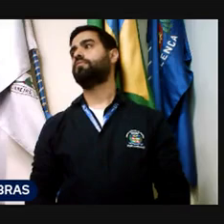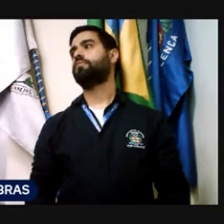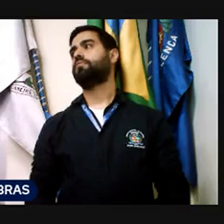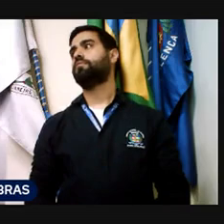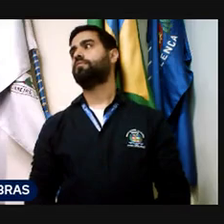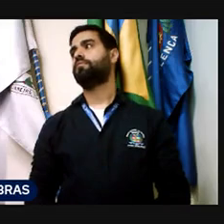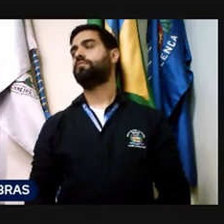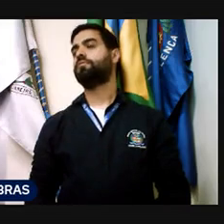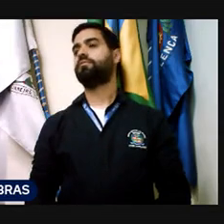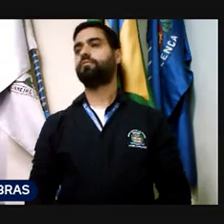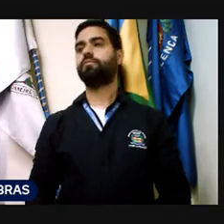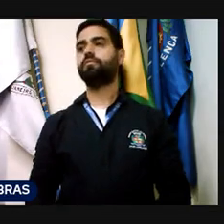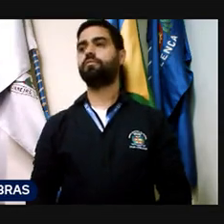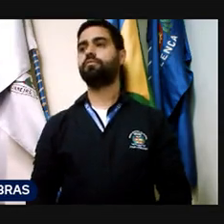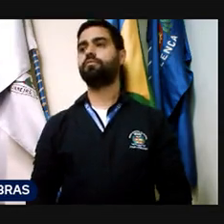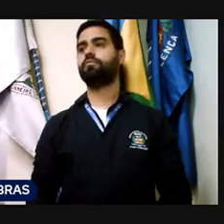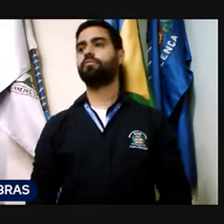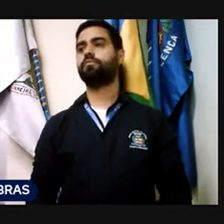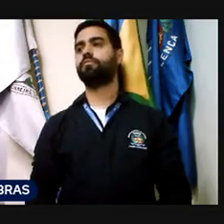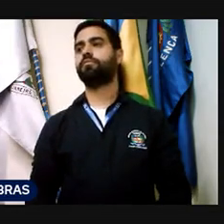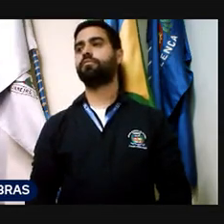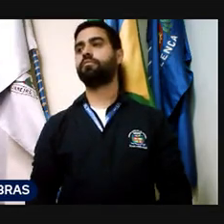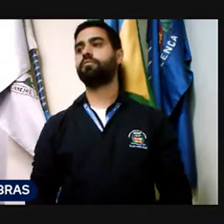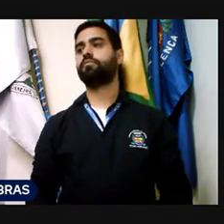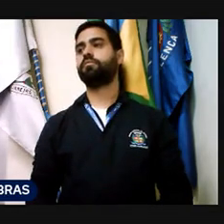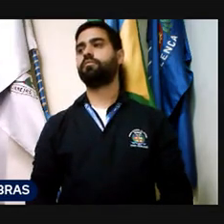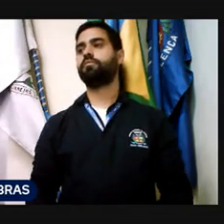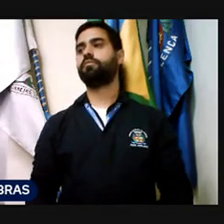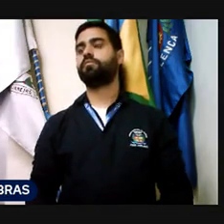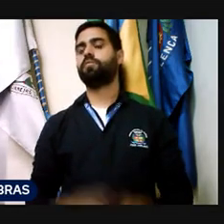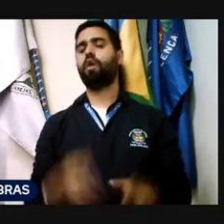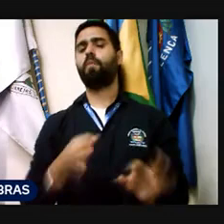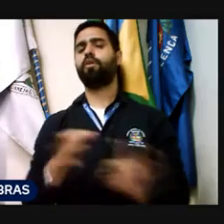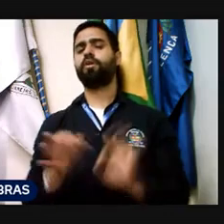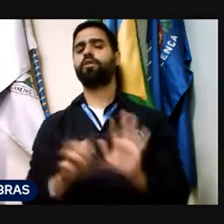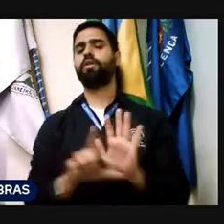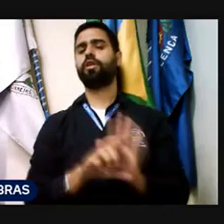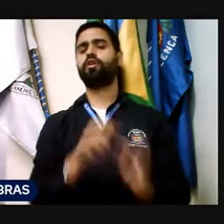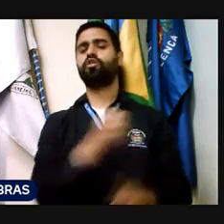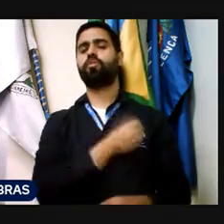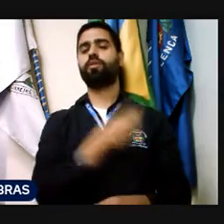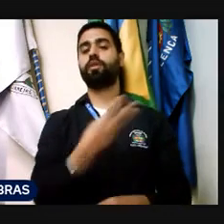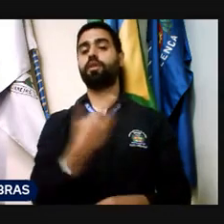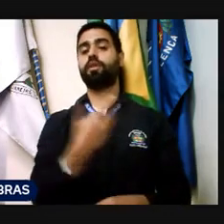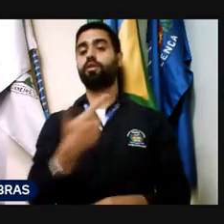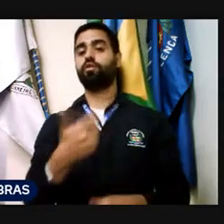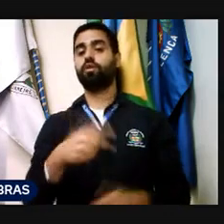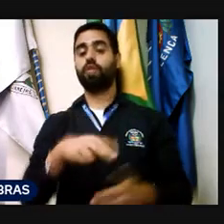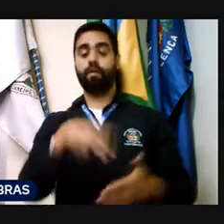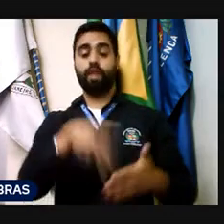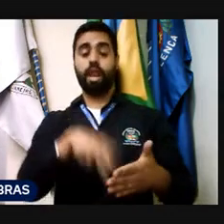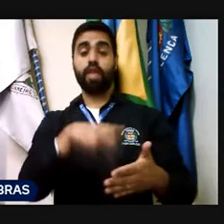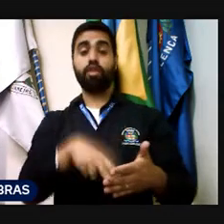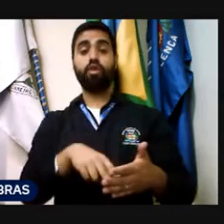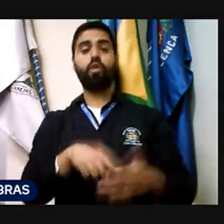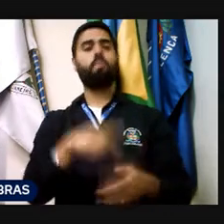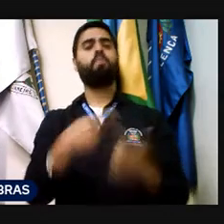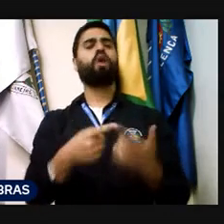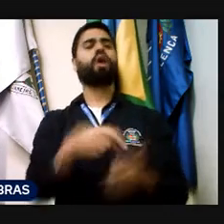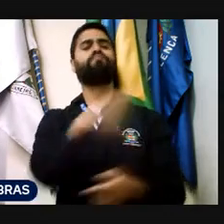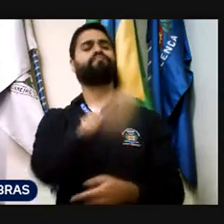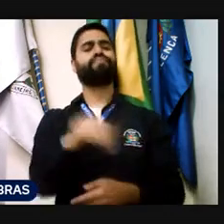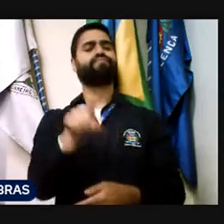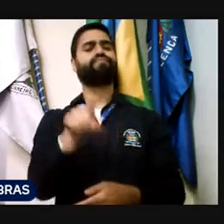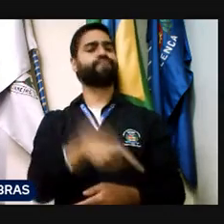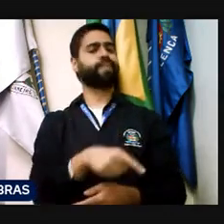Projeto de lei número 32 de 2021, prosseguindo com a leitura dos vetos. Projeto de lei